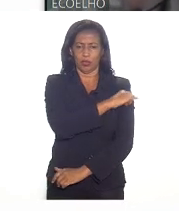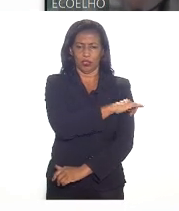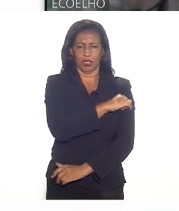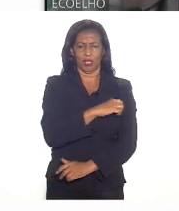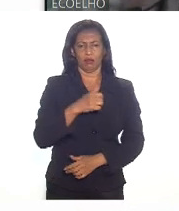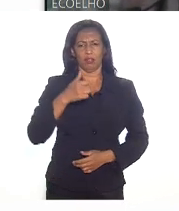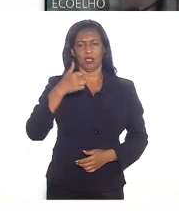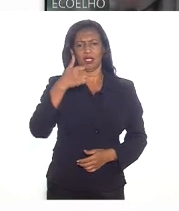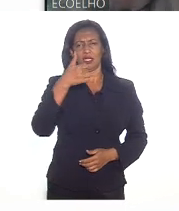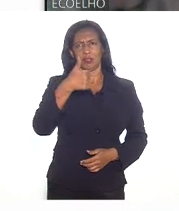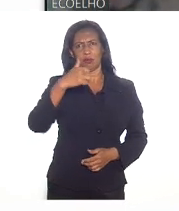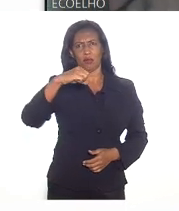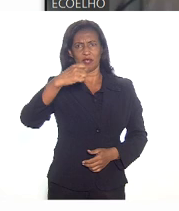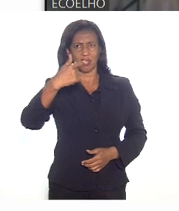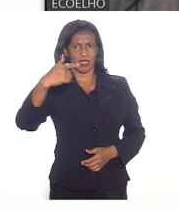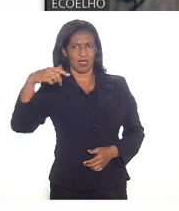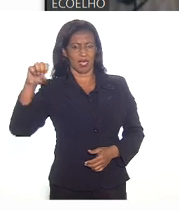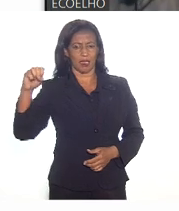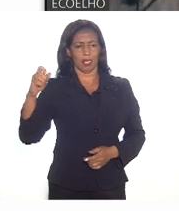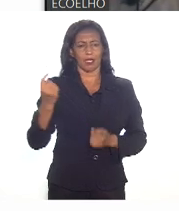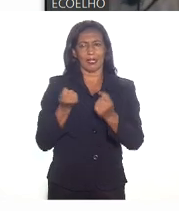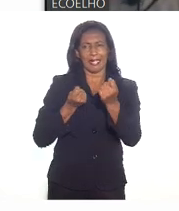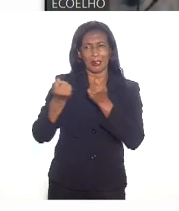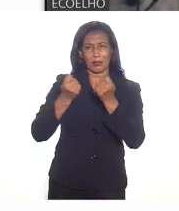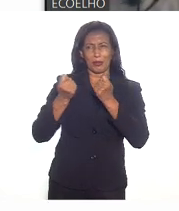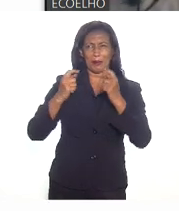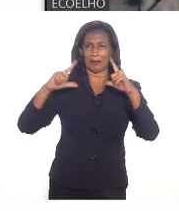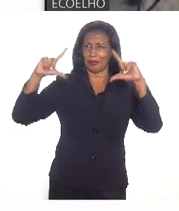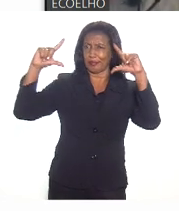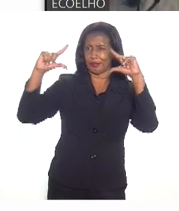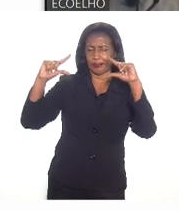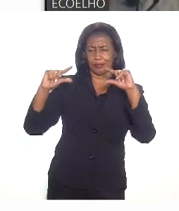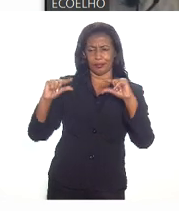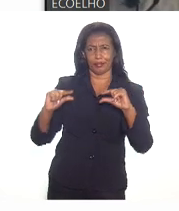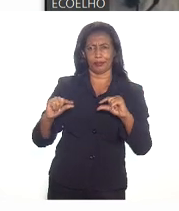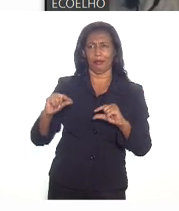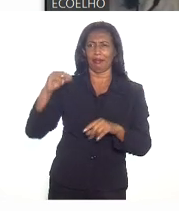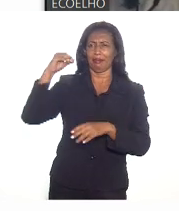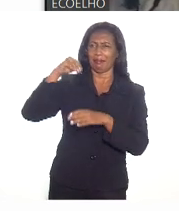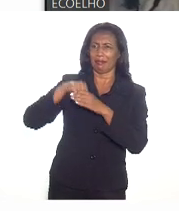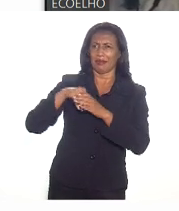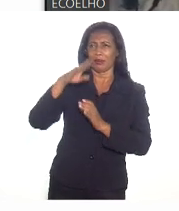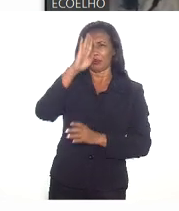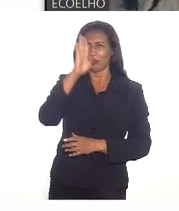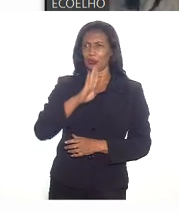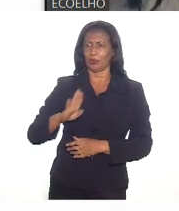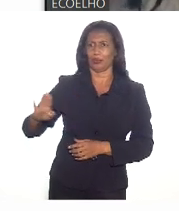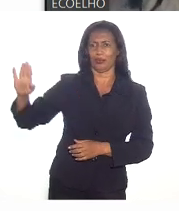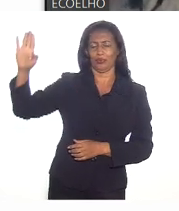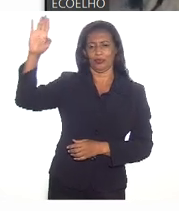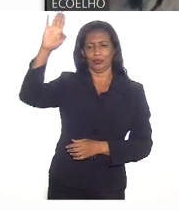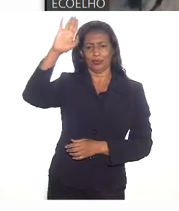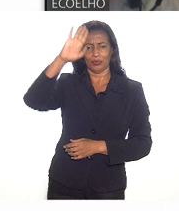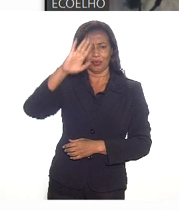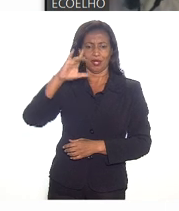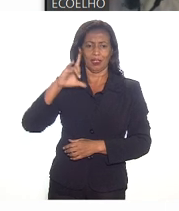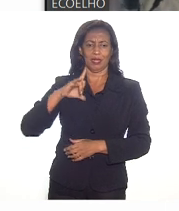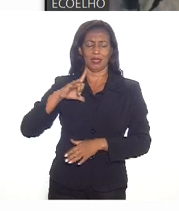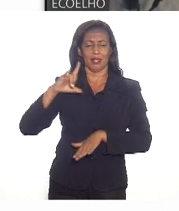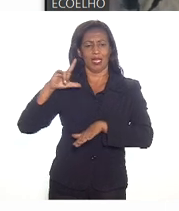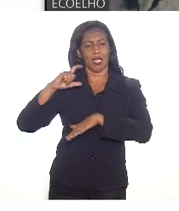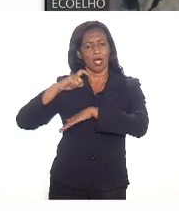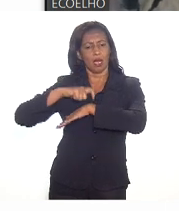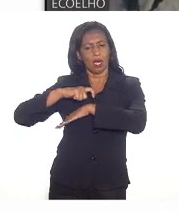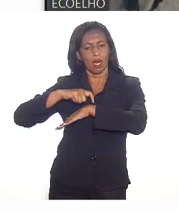gente é a economia que menos cresce, quer dizer, no Brasil, né? Em todas as unidades federativas. Tem momentos em